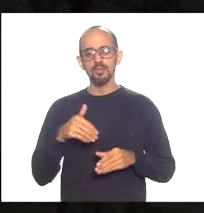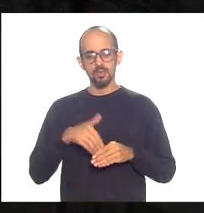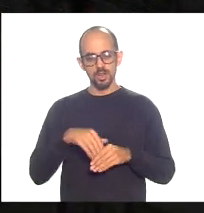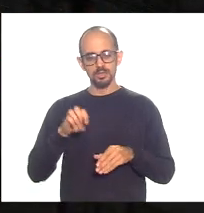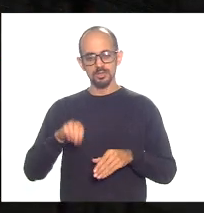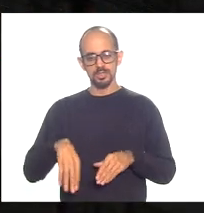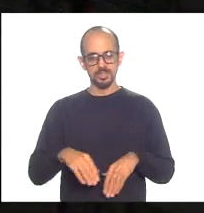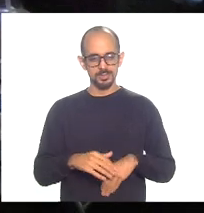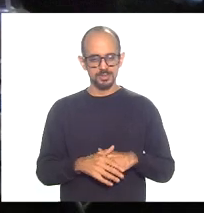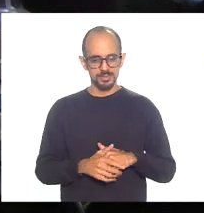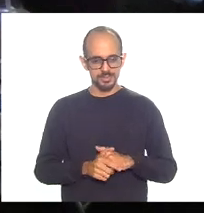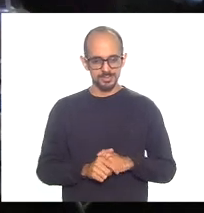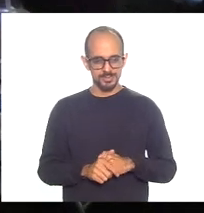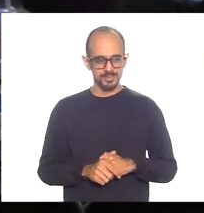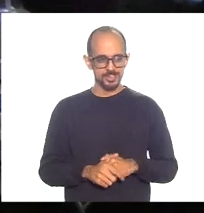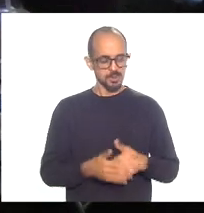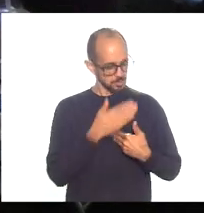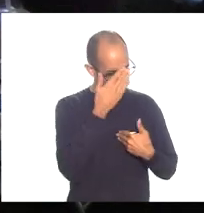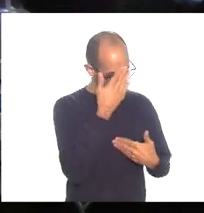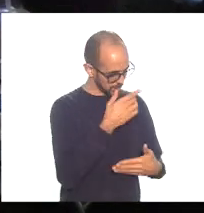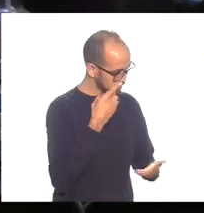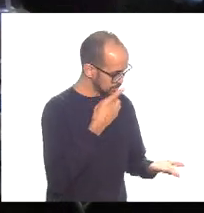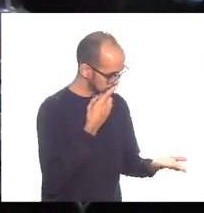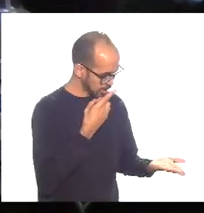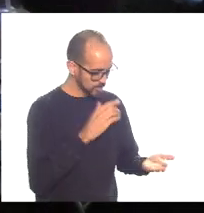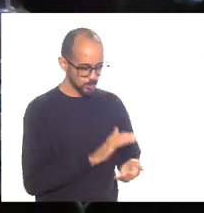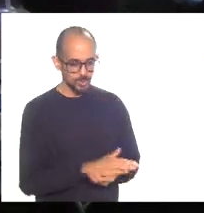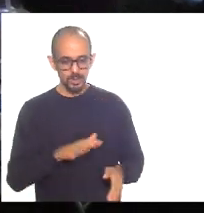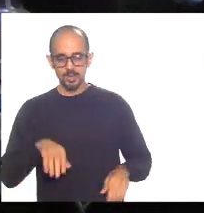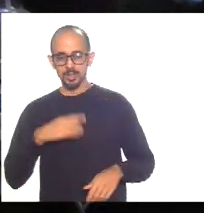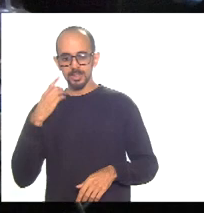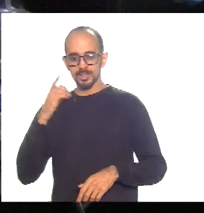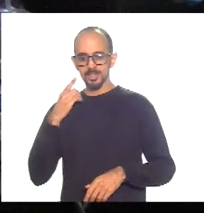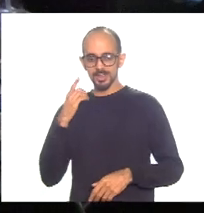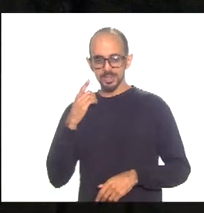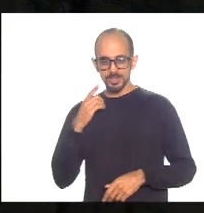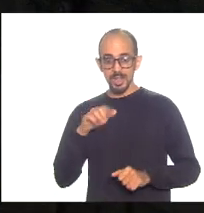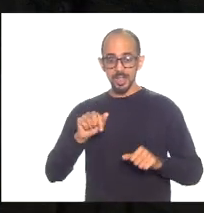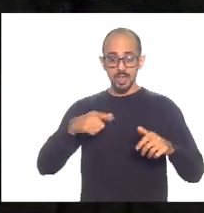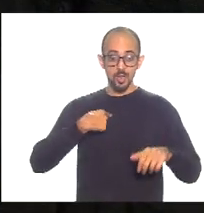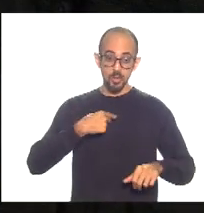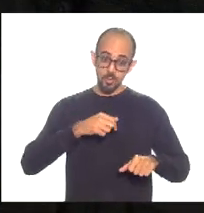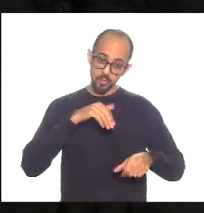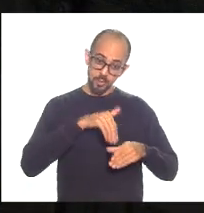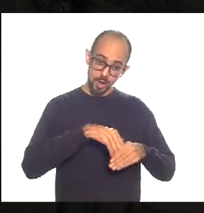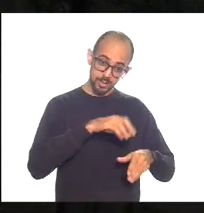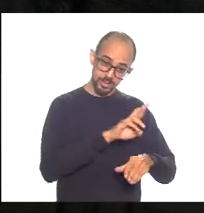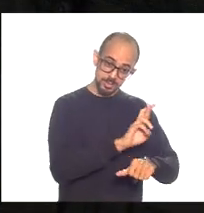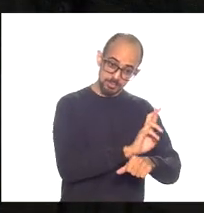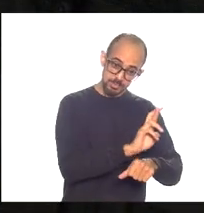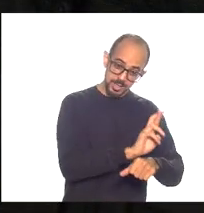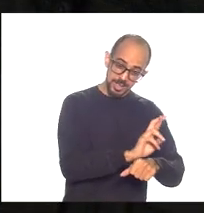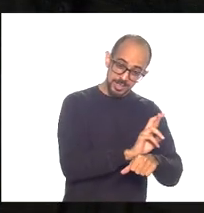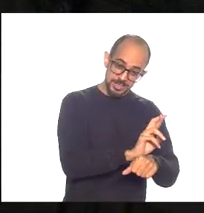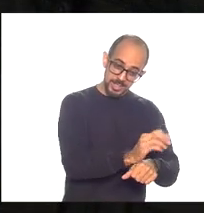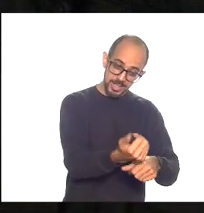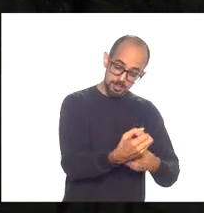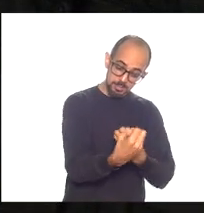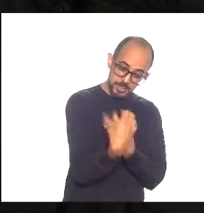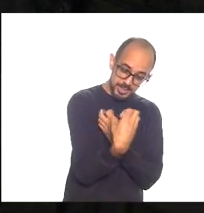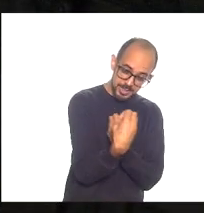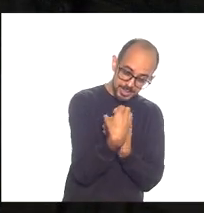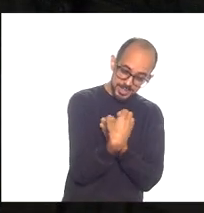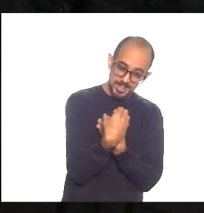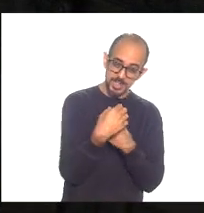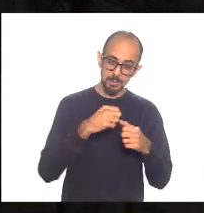Favorável. Obrigado, deputado. Deputado Pedro Ricardo. E voto na esperança de que ele possa me ensinar muito a cumprir bem essa